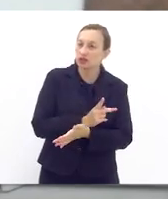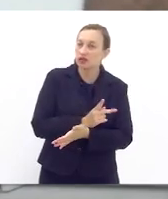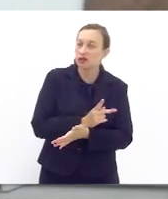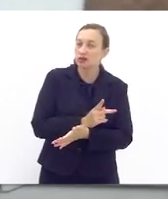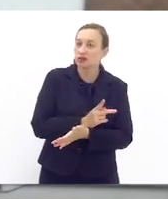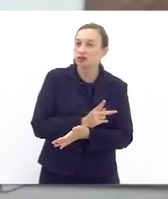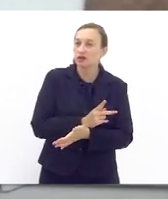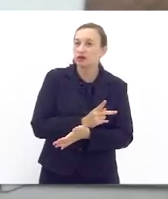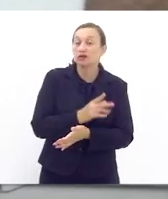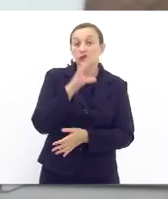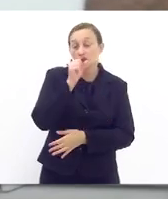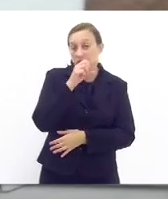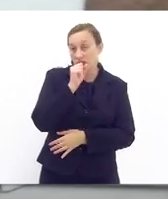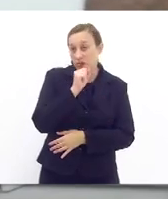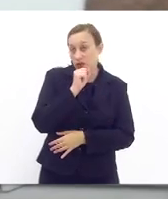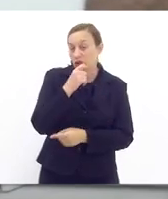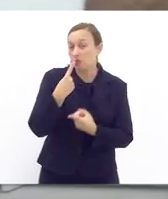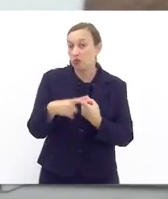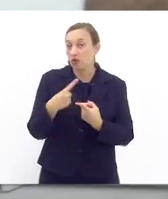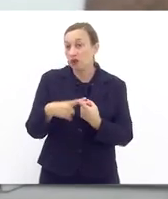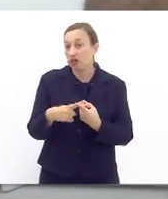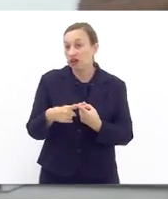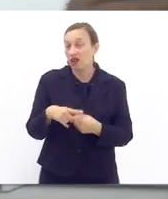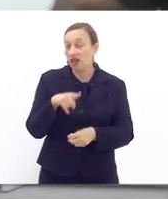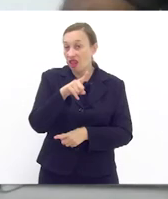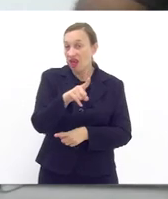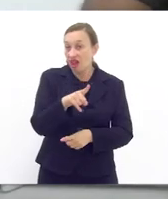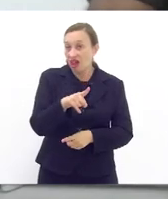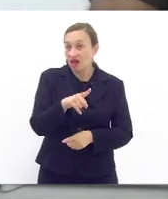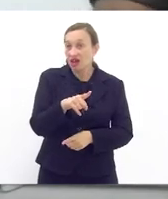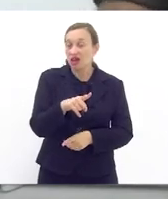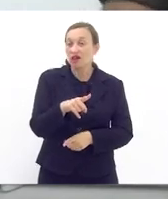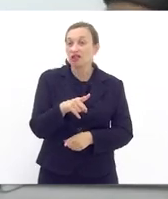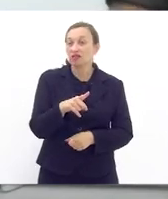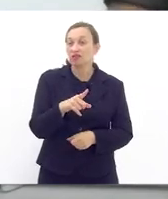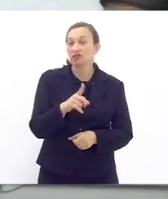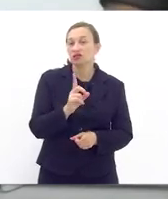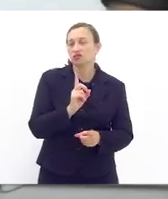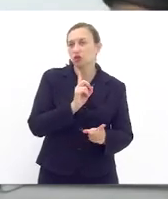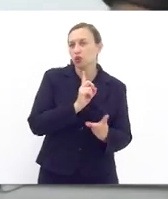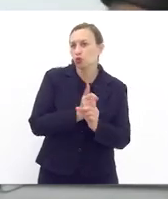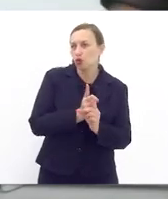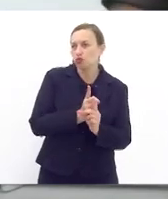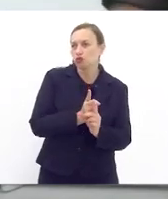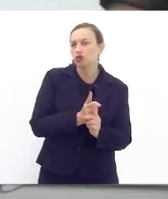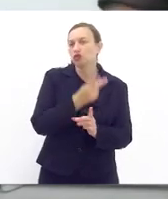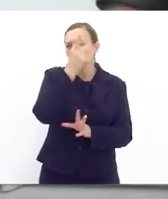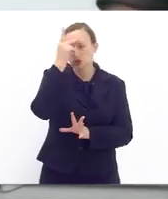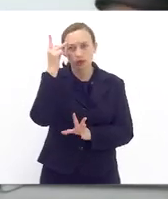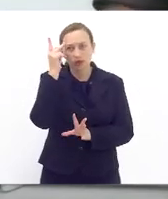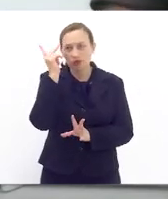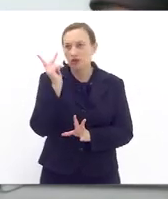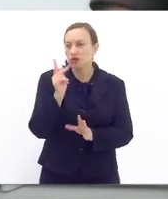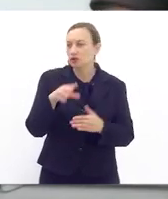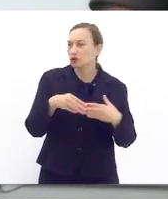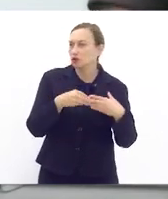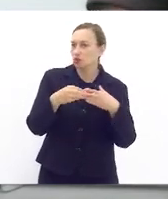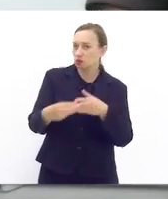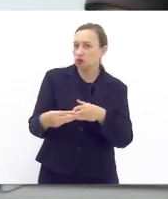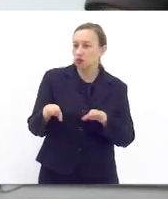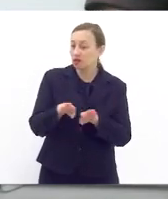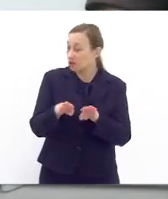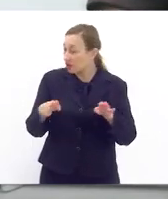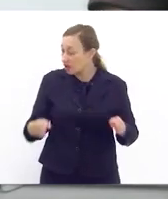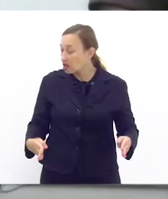o sábado porque lá nós nos encontramos com pessoas que foram conduzindo a